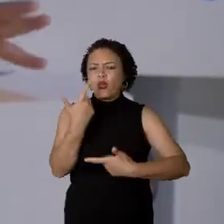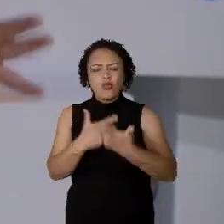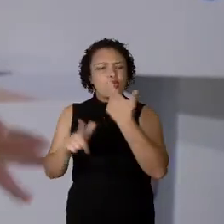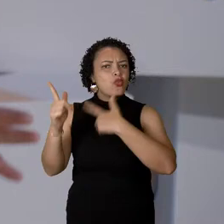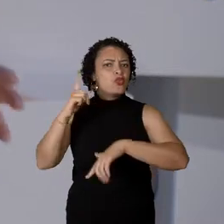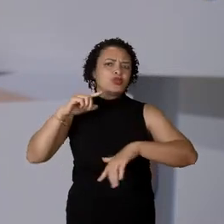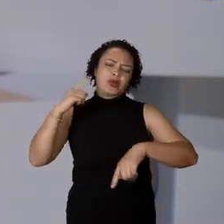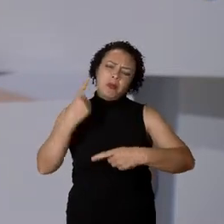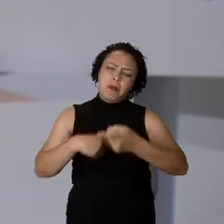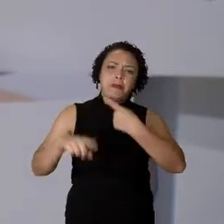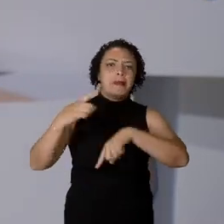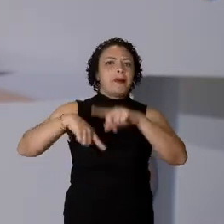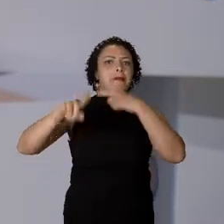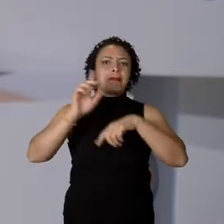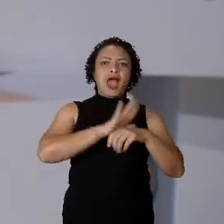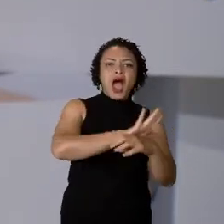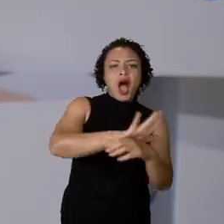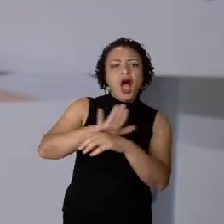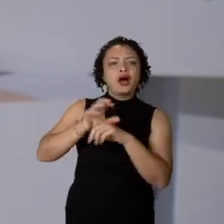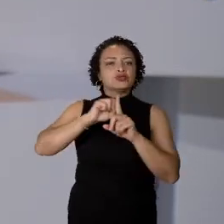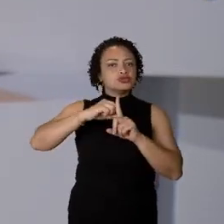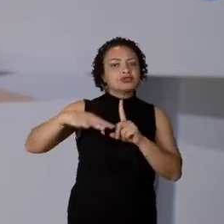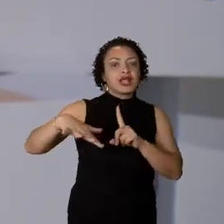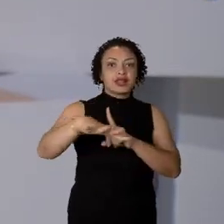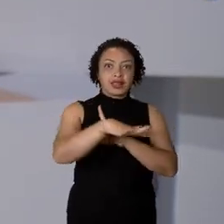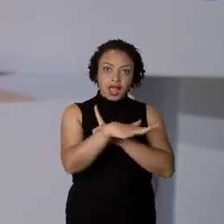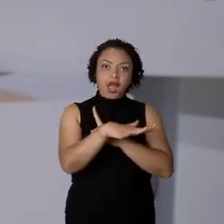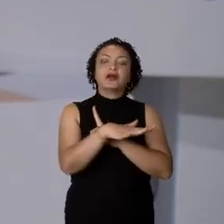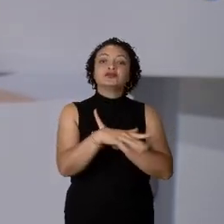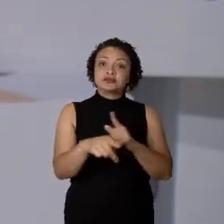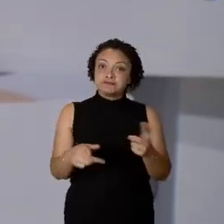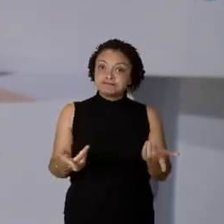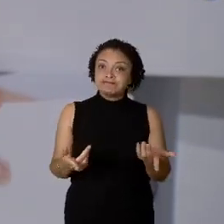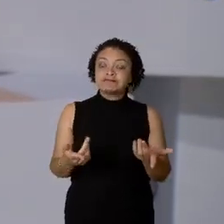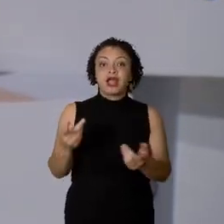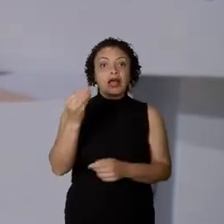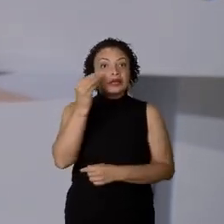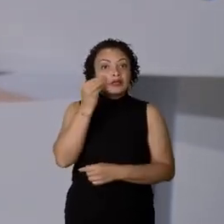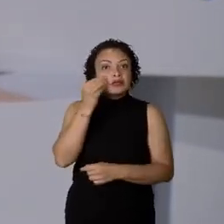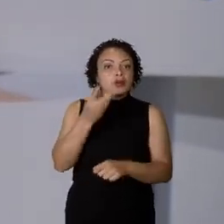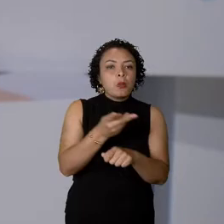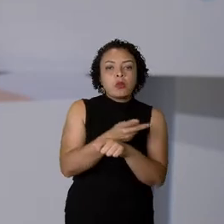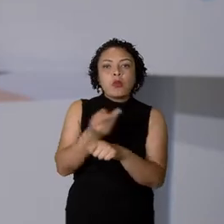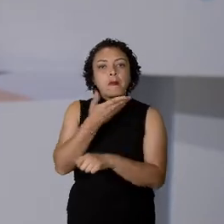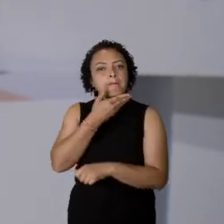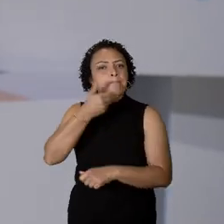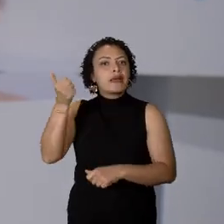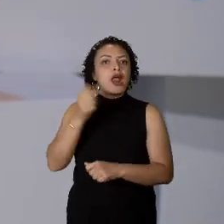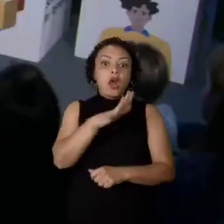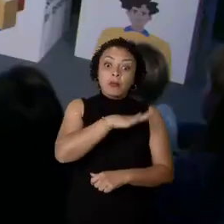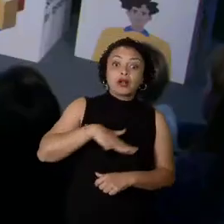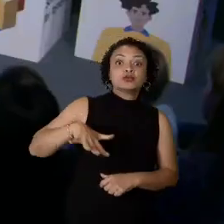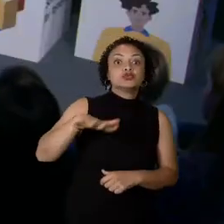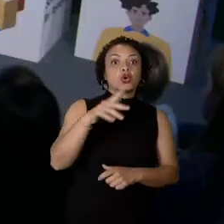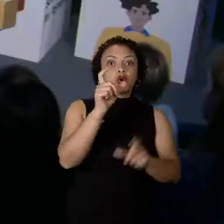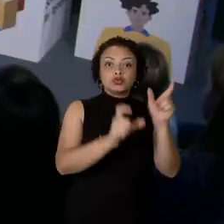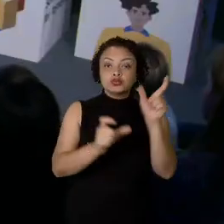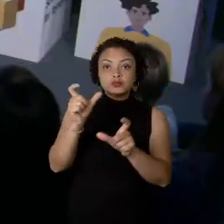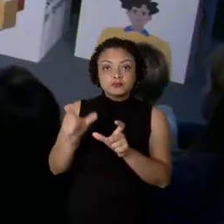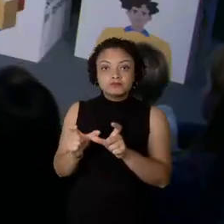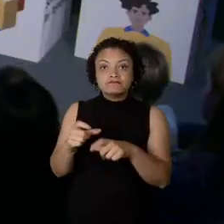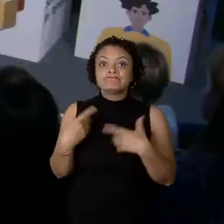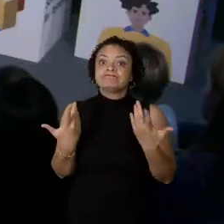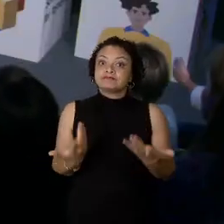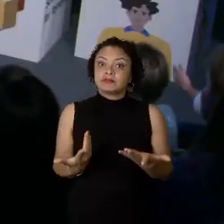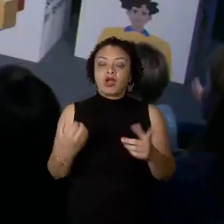isso, beneficiando a sociedade de maneiras mais amplas, buscando o bem social como um todo. Entender o impacto